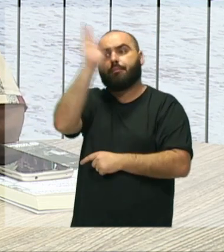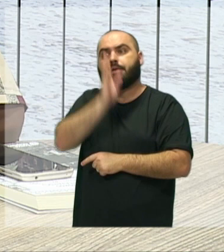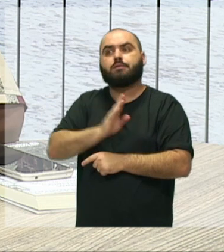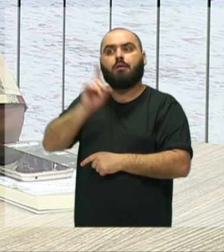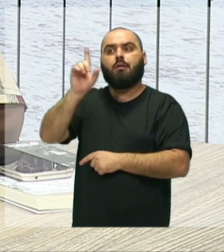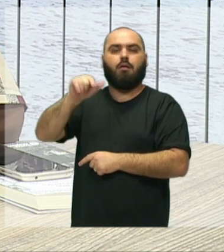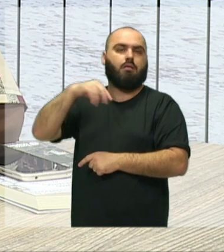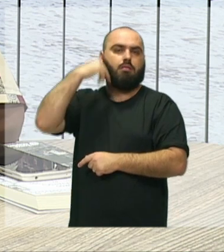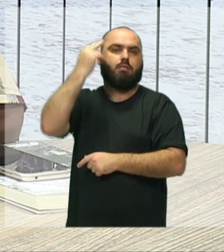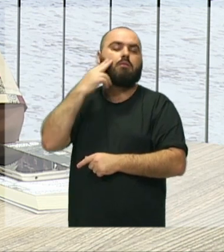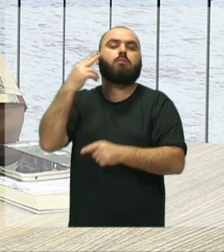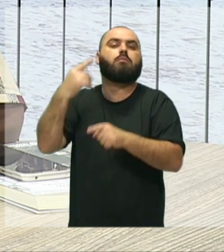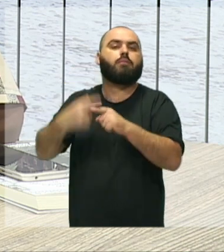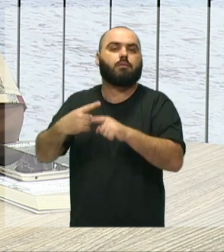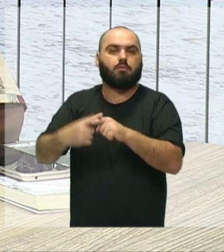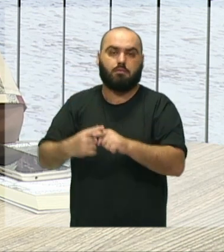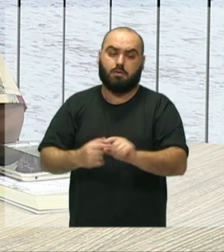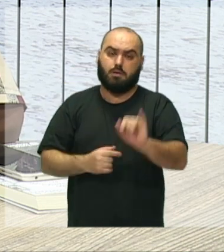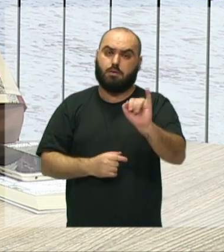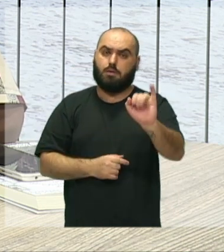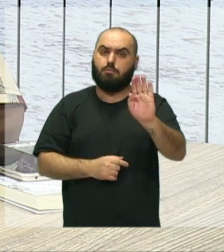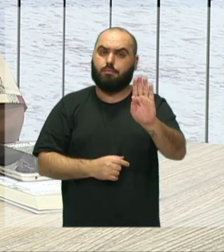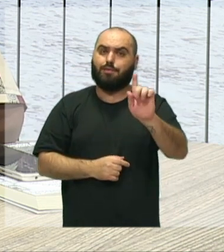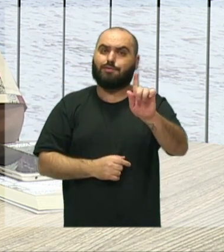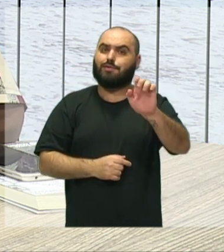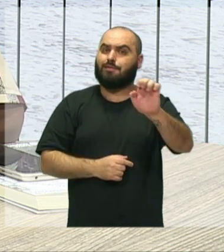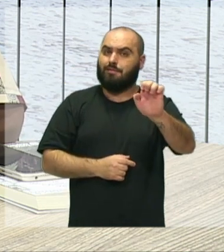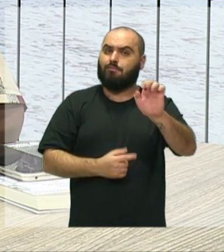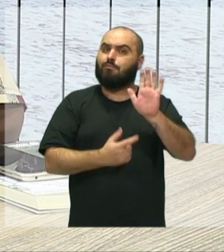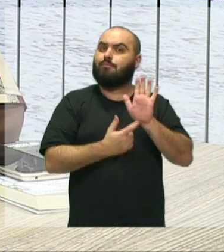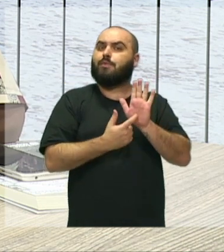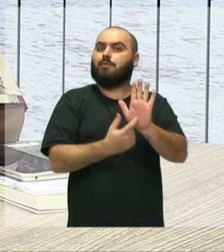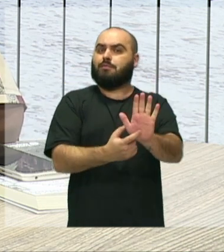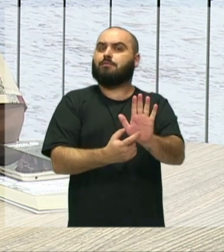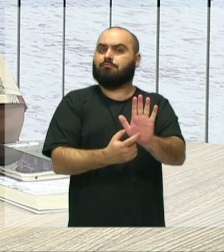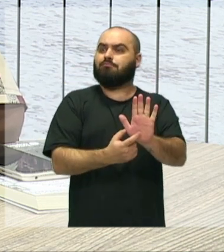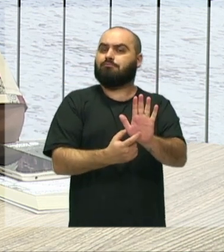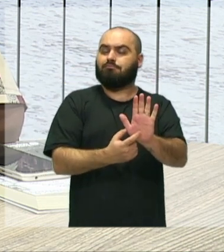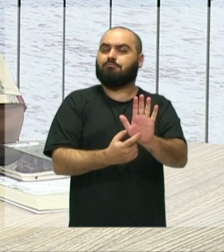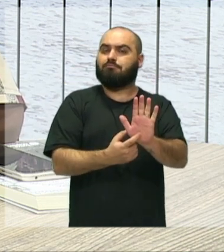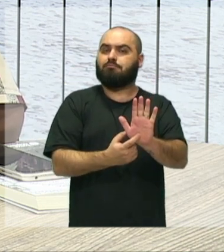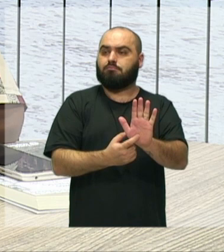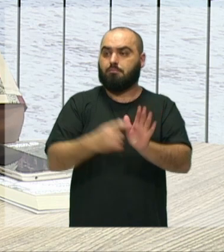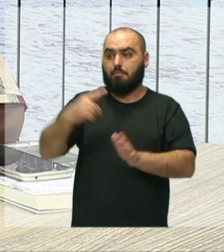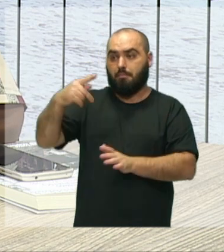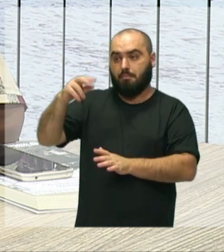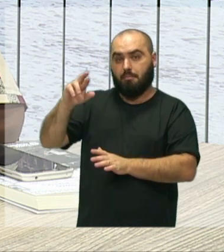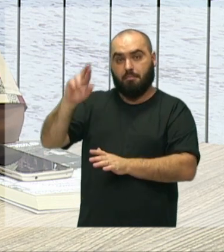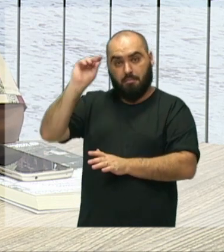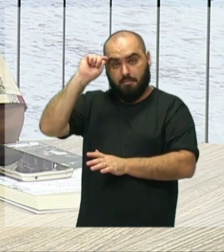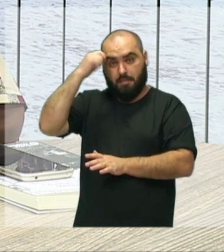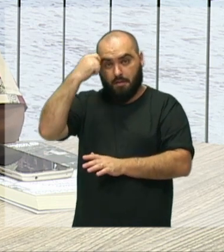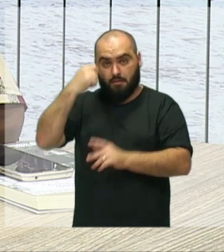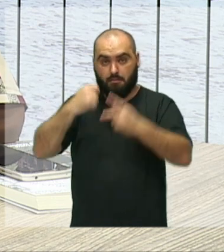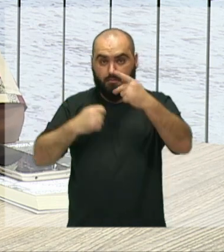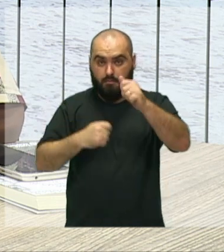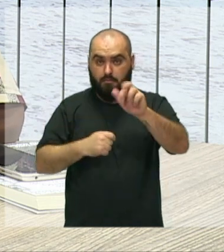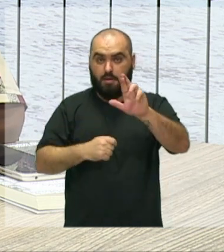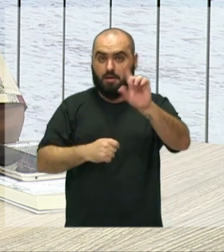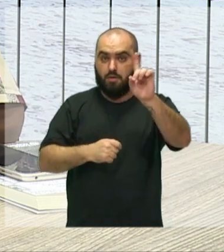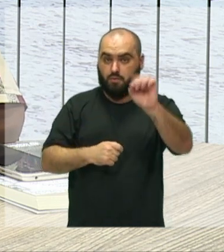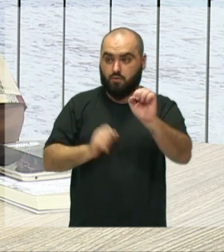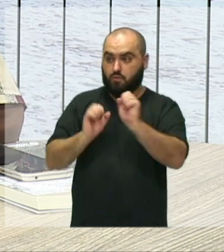disso, pelo próprio IBGE reconhecendo que essas 2 categorias, preto e pardo, somada é negro.